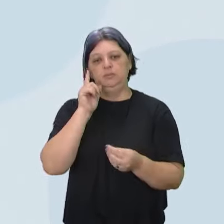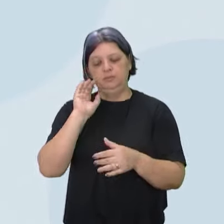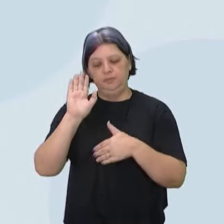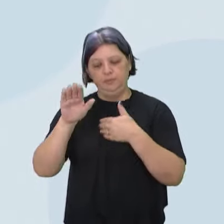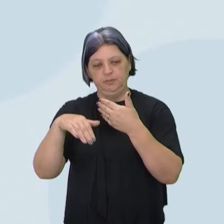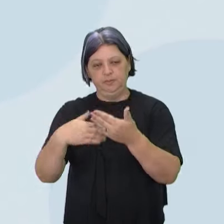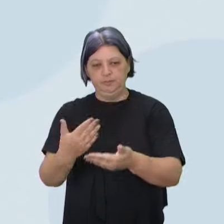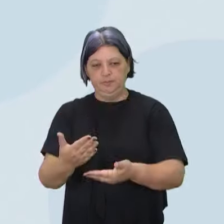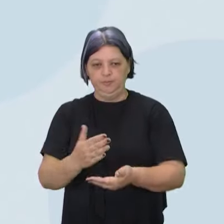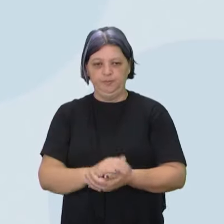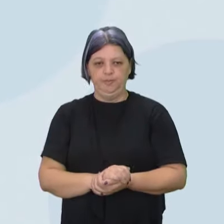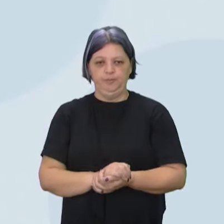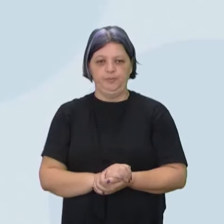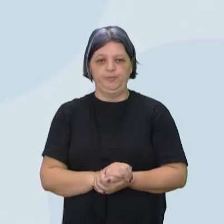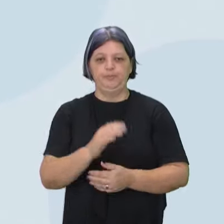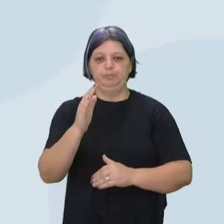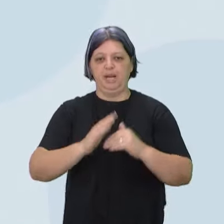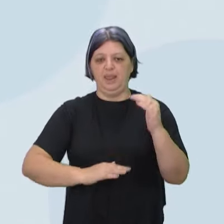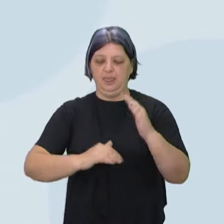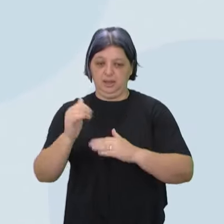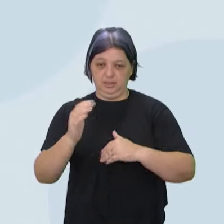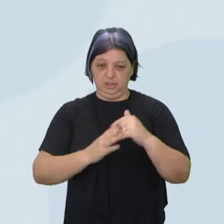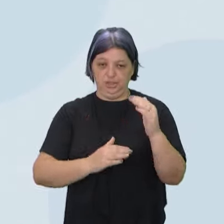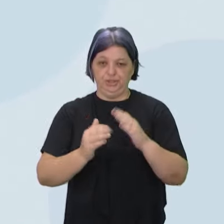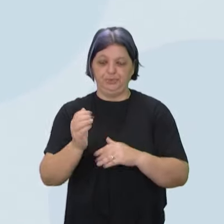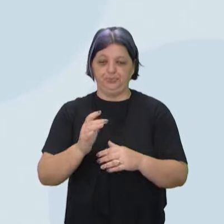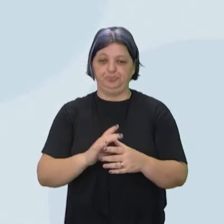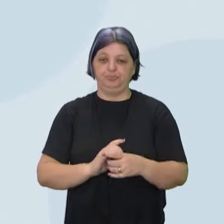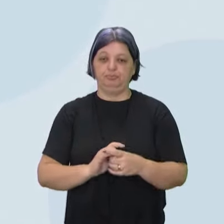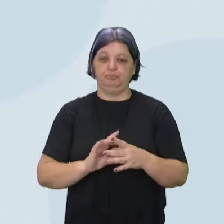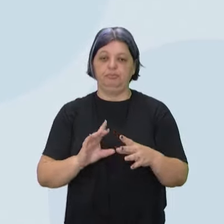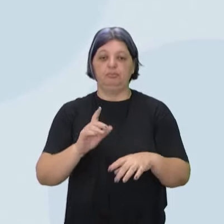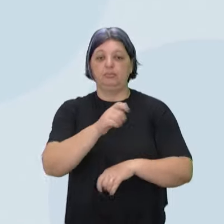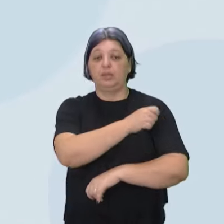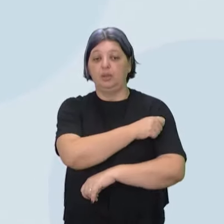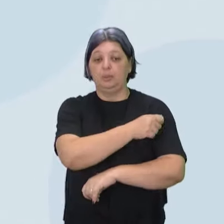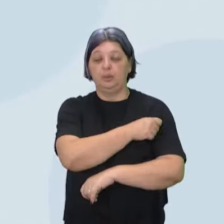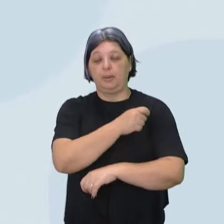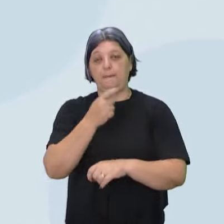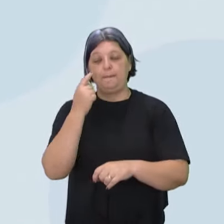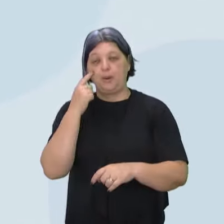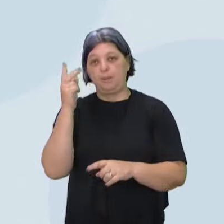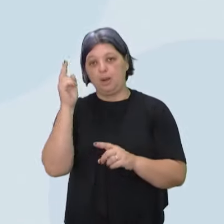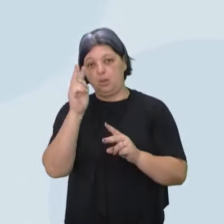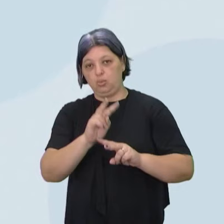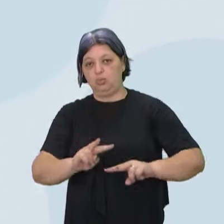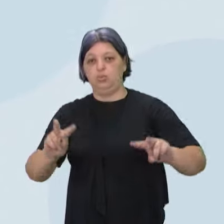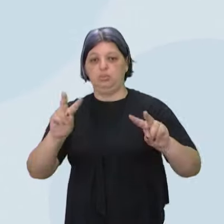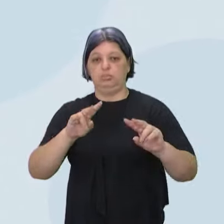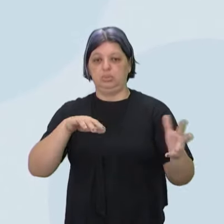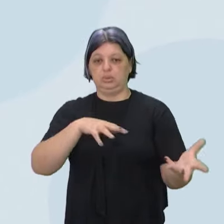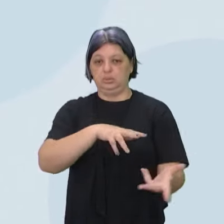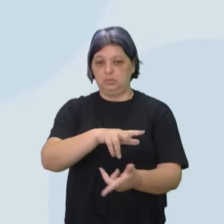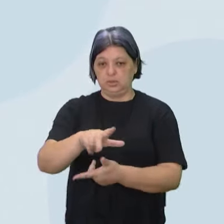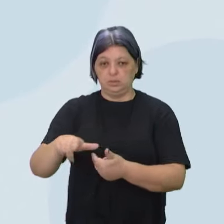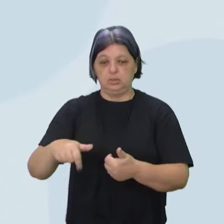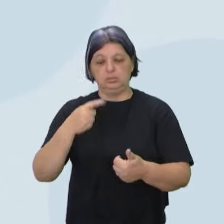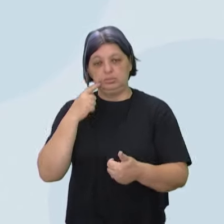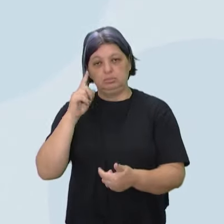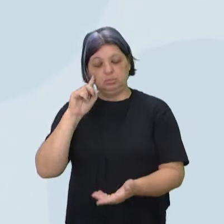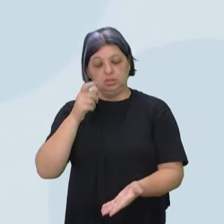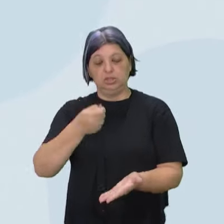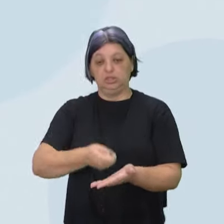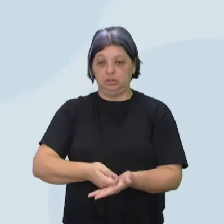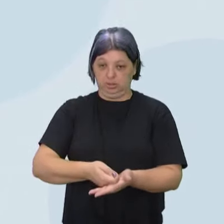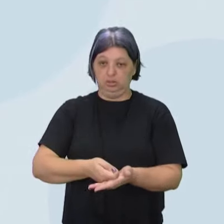desenvolver as habilidades que permitam aos estudantes ter uma visão de mundo ampla e heterogênea, tomar decisões